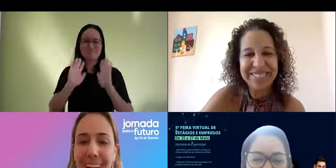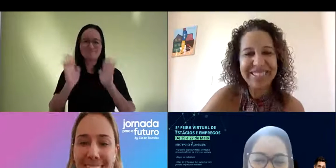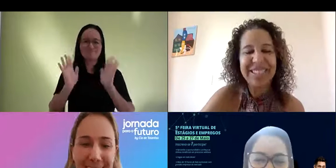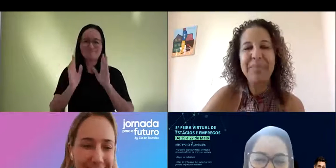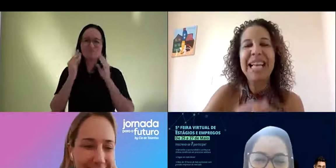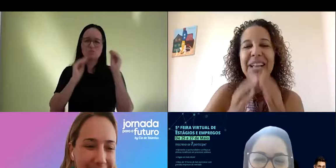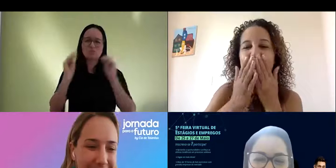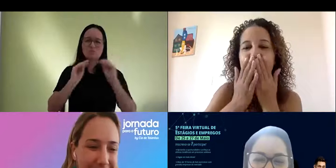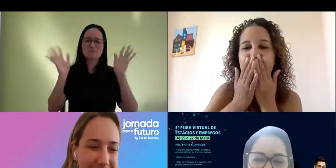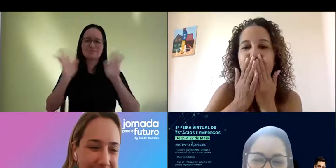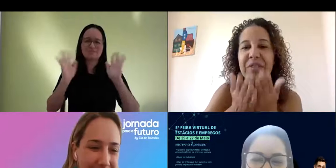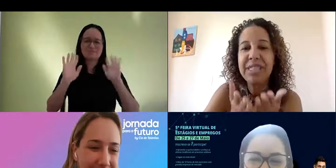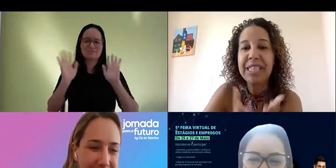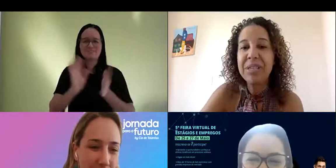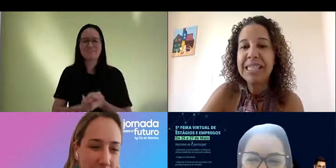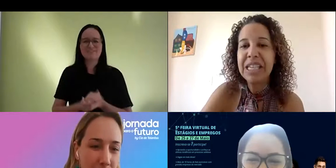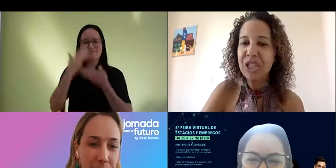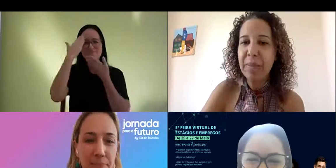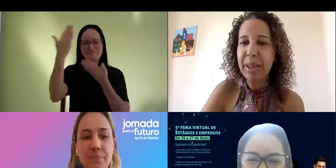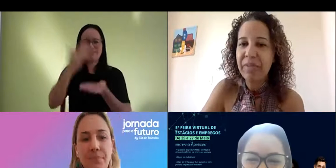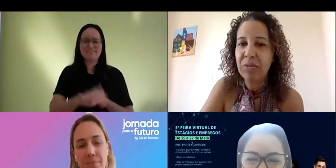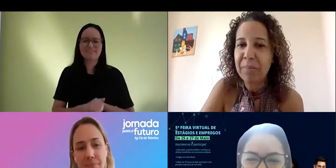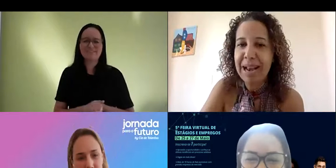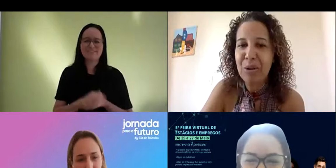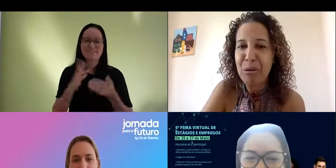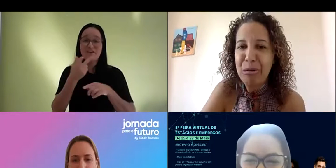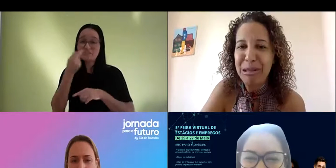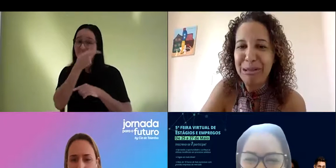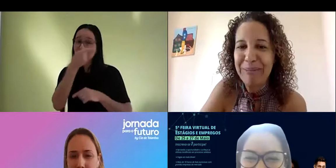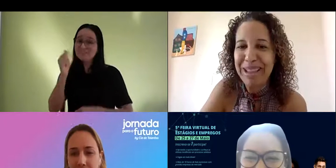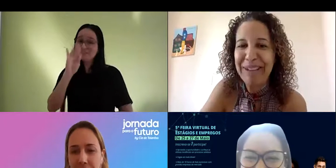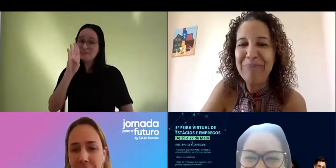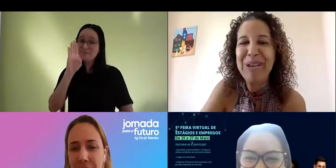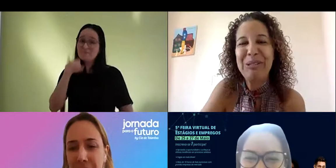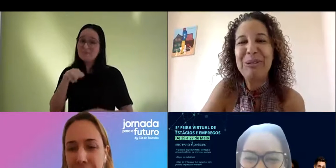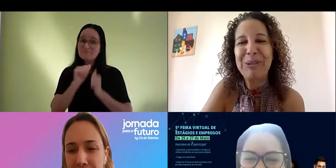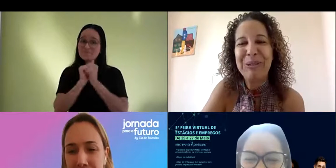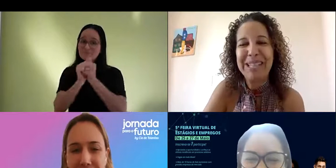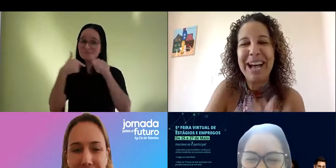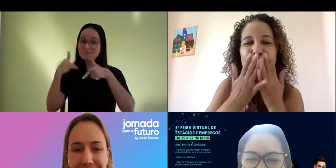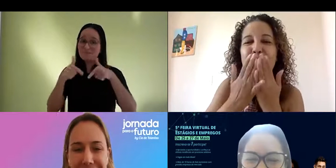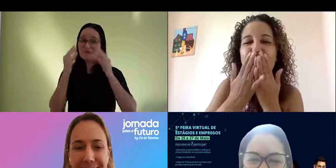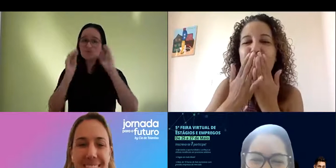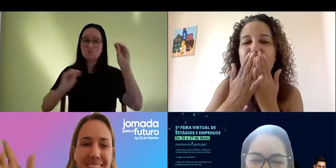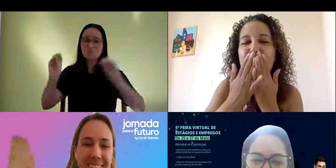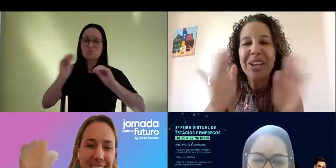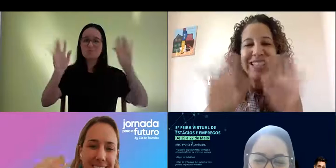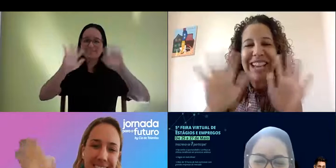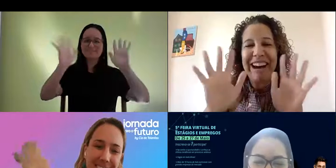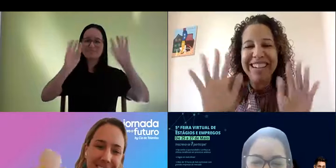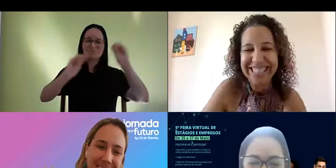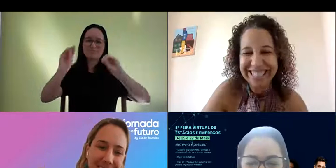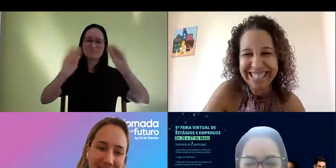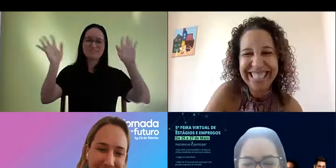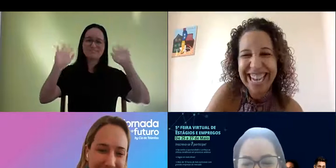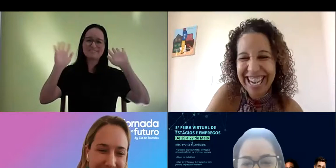obrigada obrigada a todos visitem o stand da IBM venham trabalhar conosco tá bem beijo a todos tá beijo